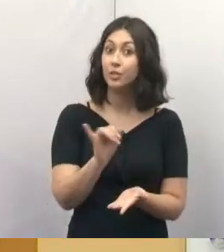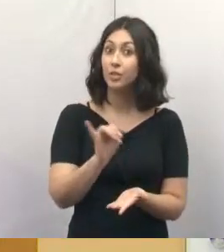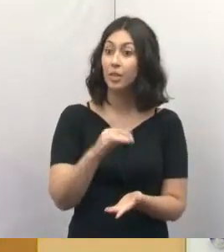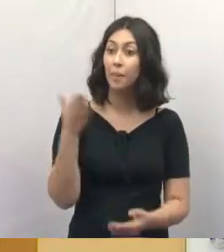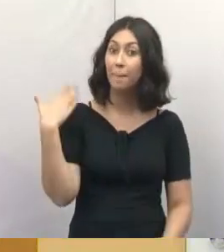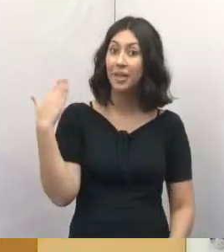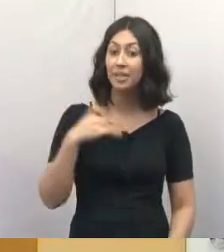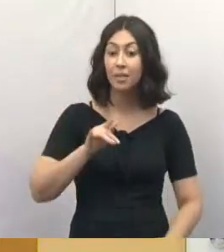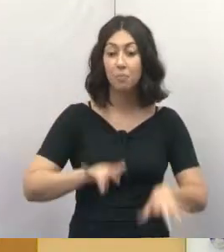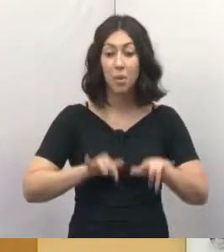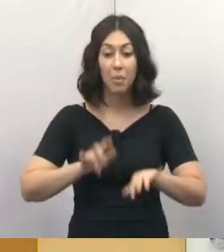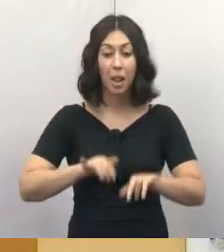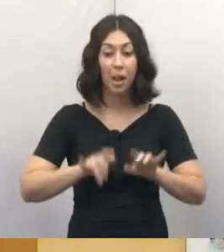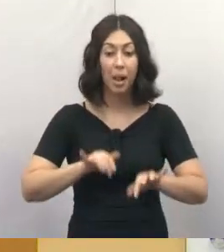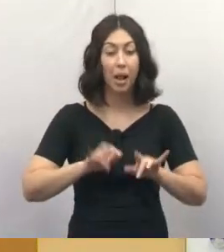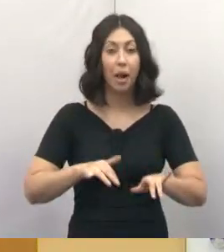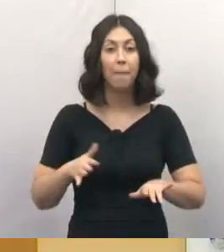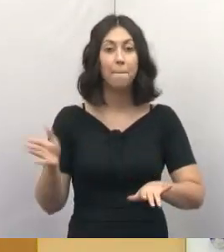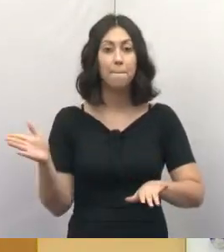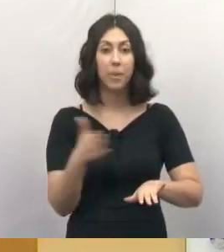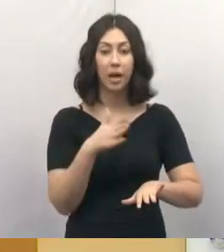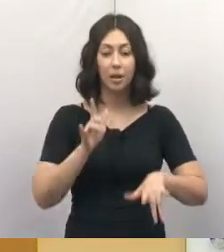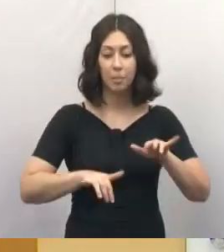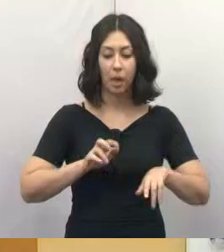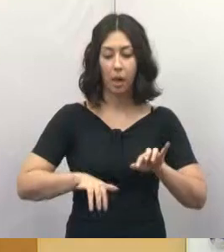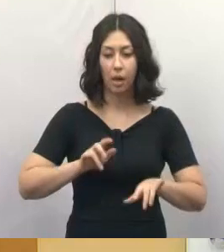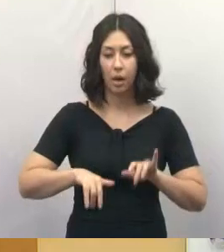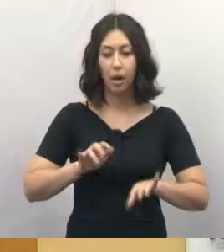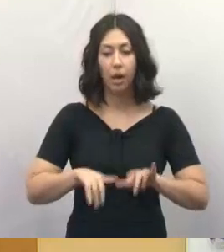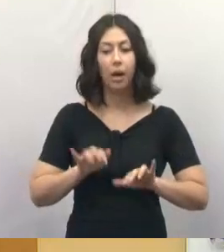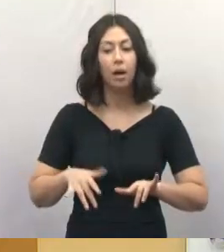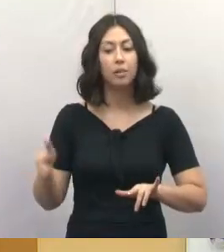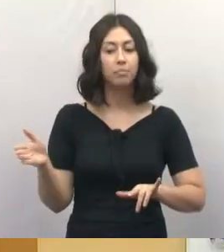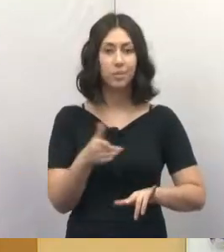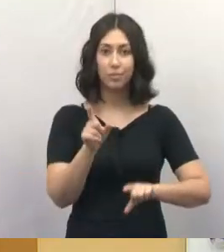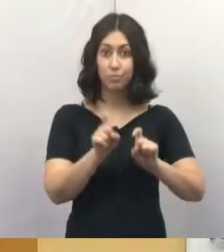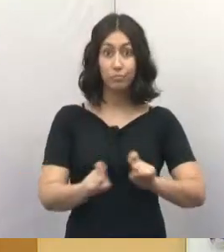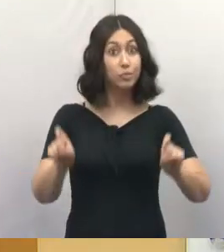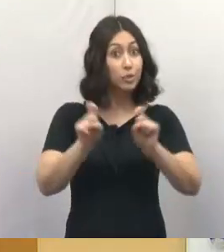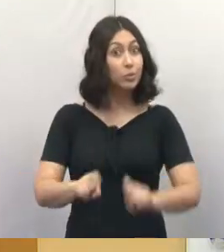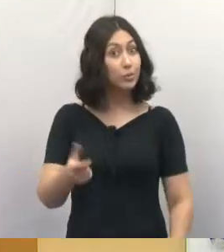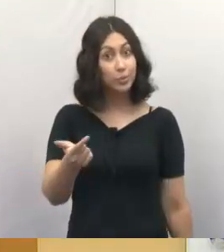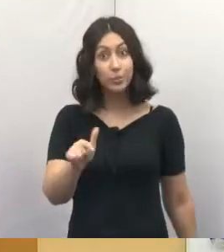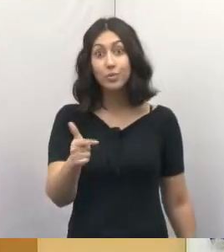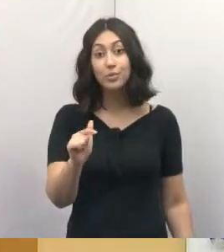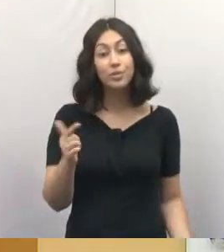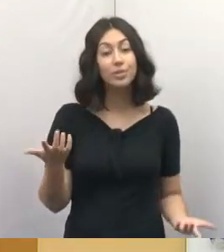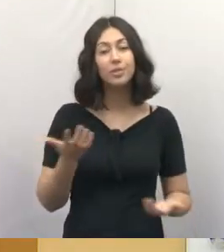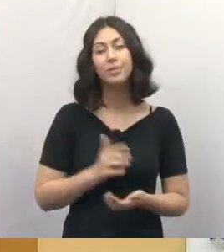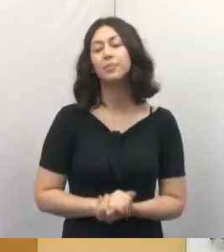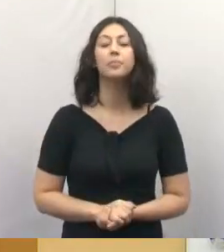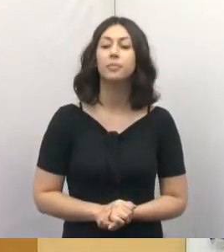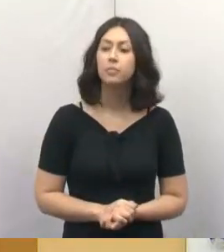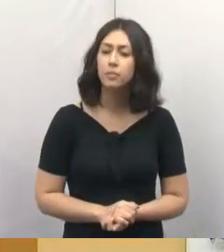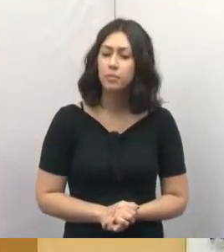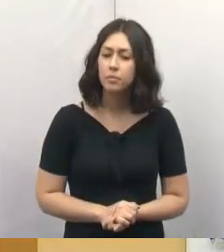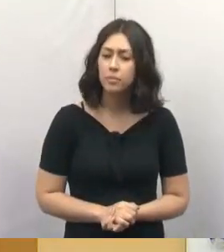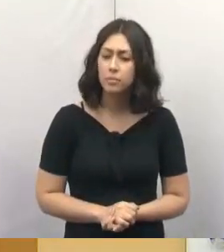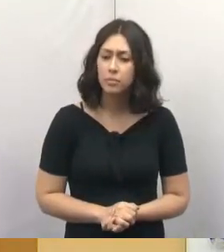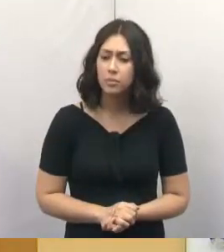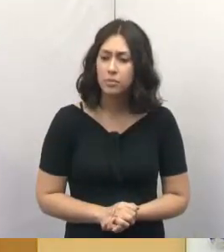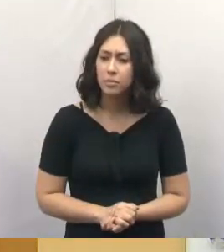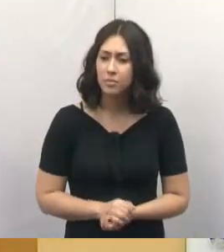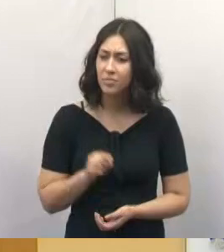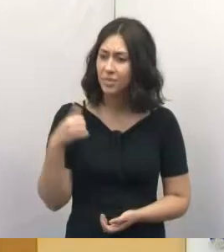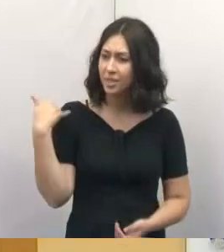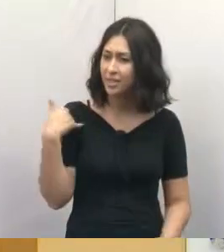a máquina de escrever, Rodrigo Salomão, não tinha processo eletrônico em Jacareí, pois não? Oi? Você